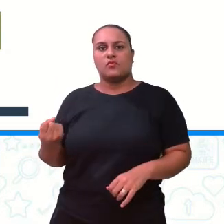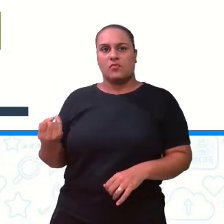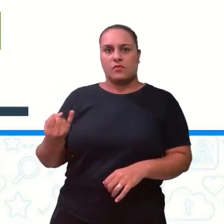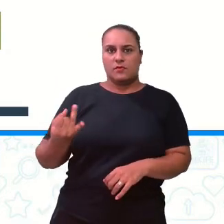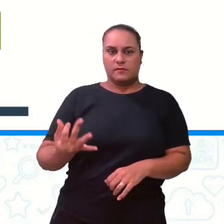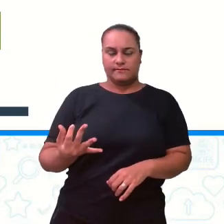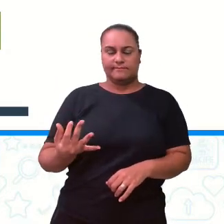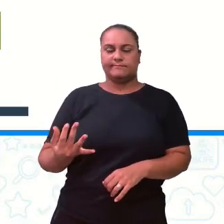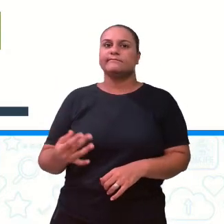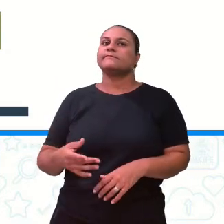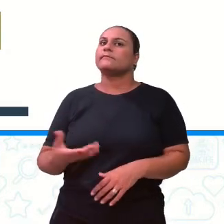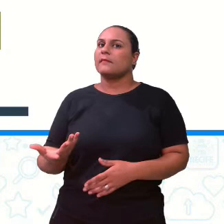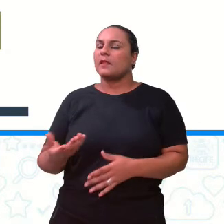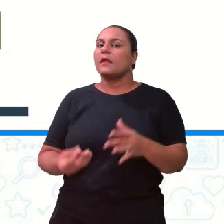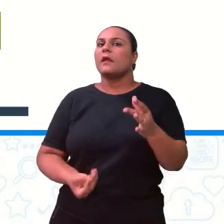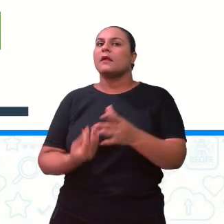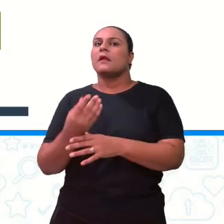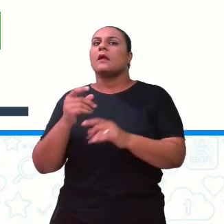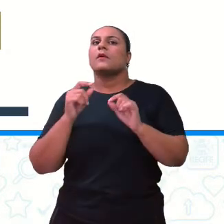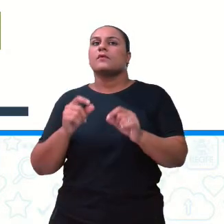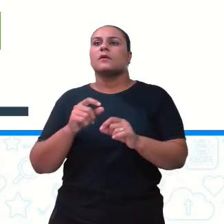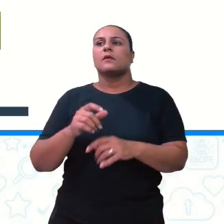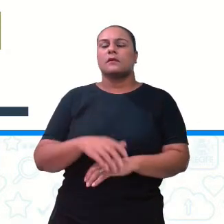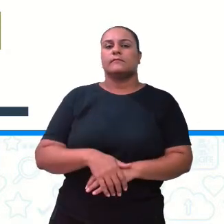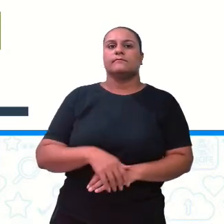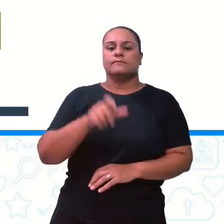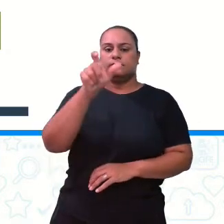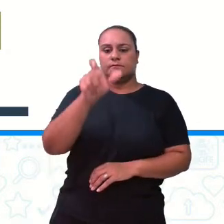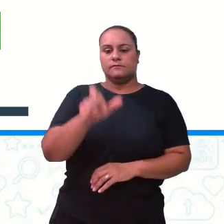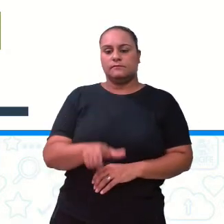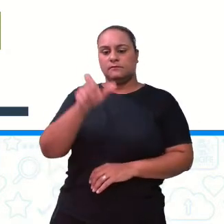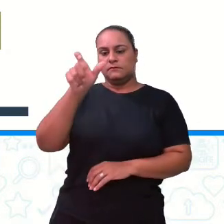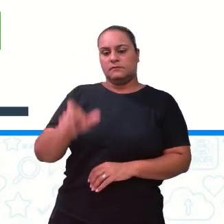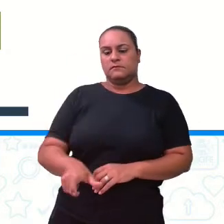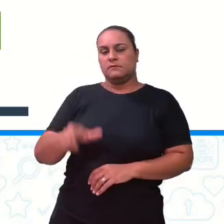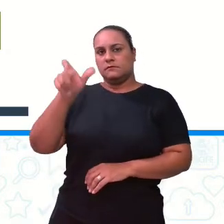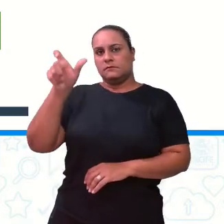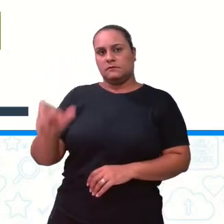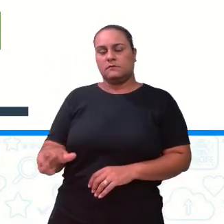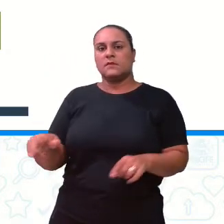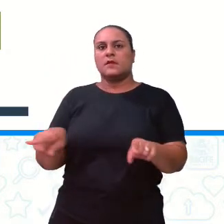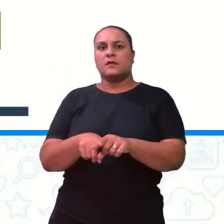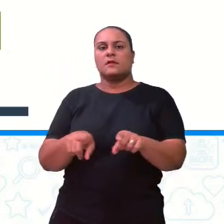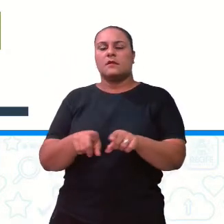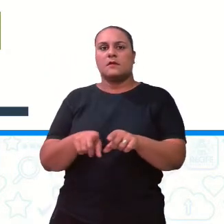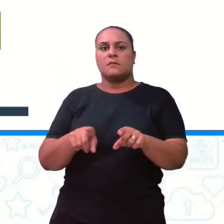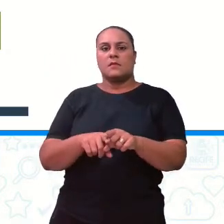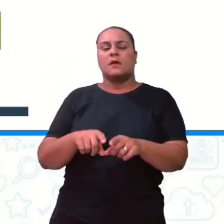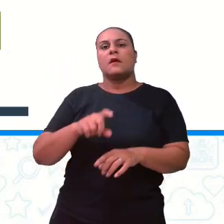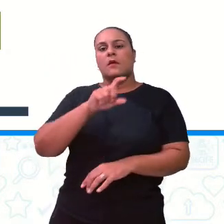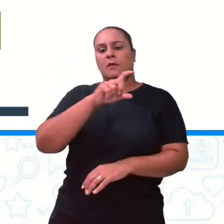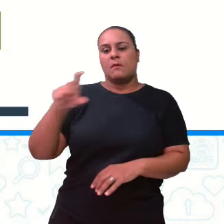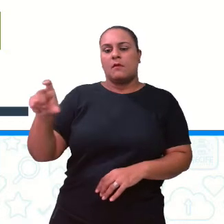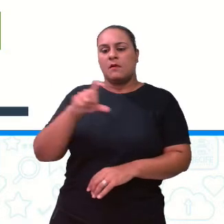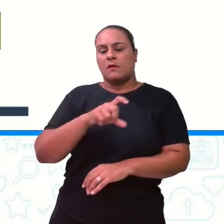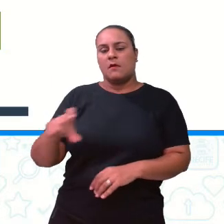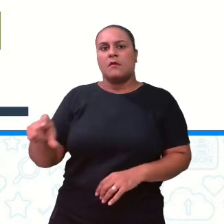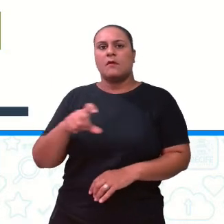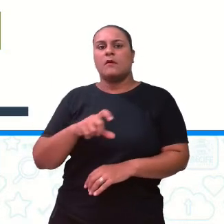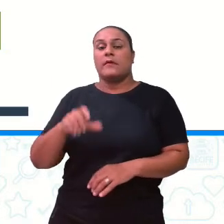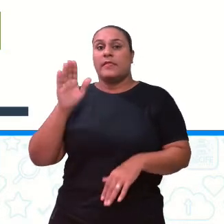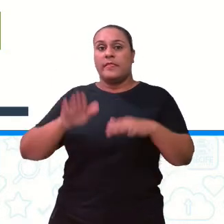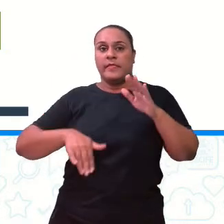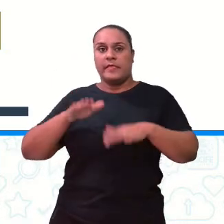quantitativos. E ele é formado por barras de mesma largura e o comprimento é que varia, pois vai